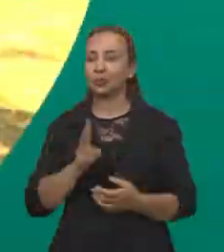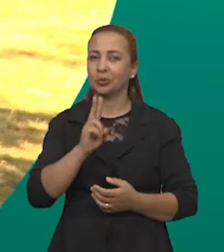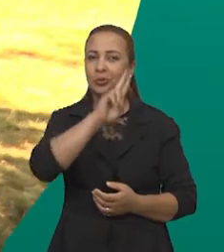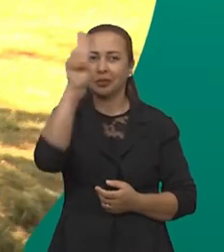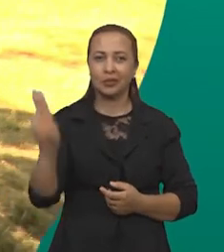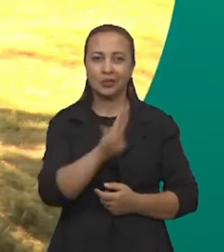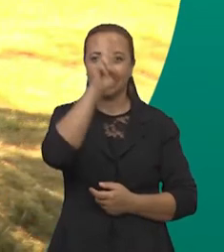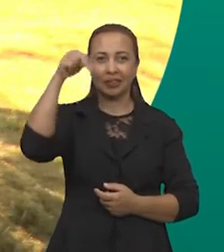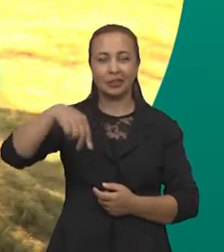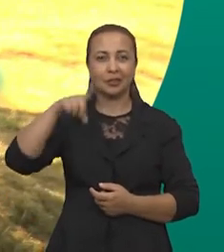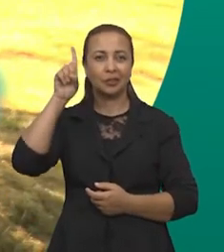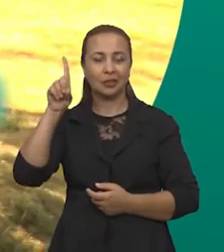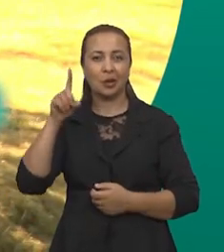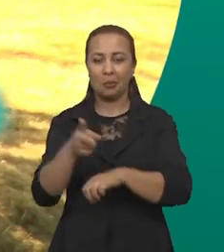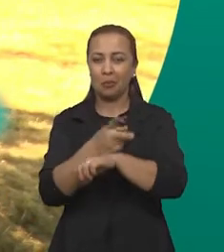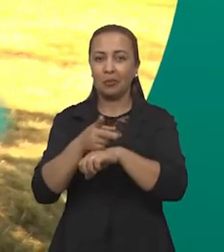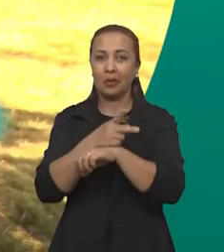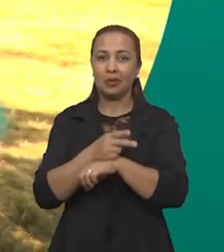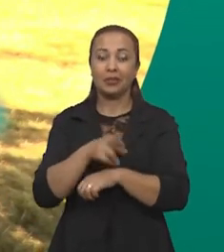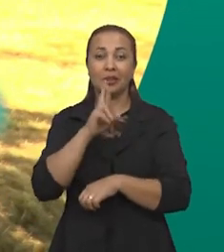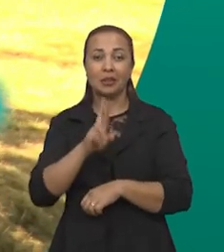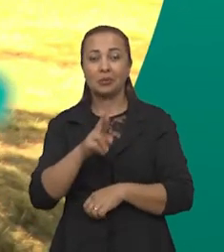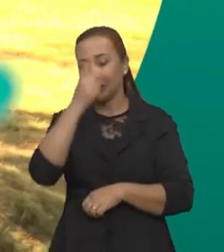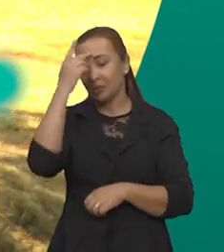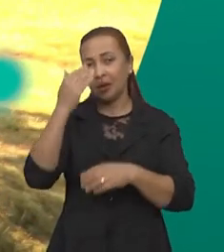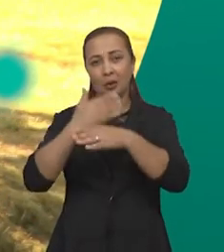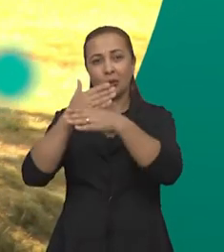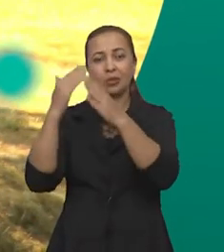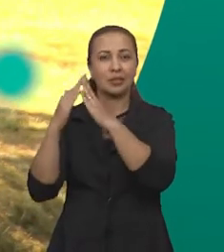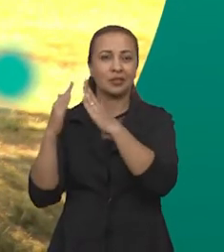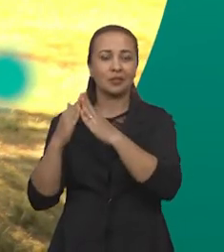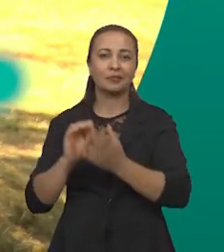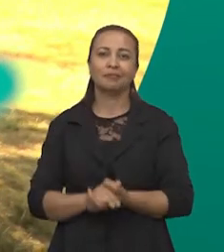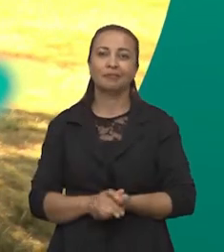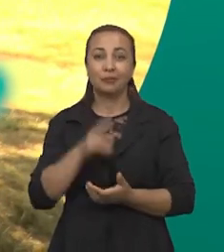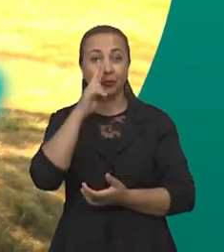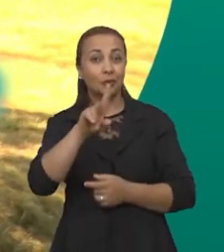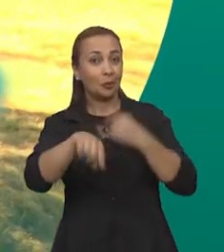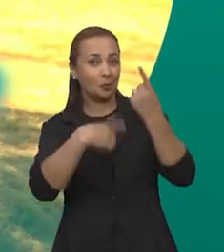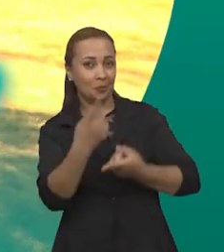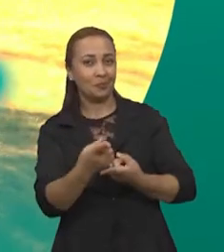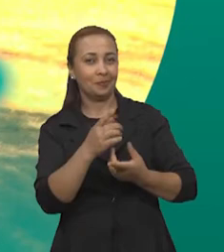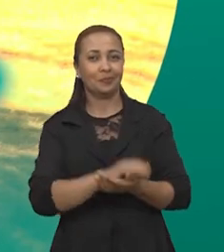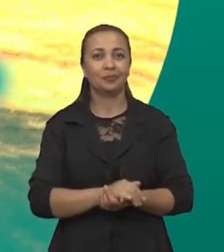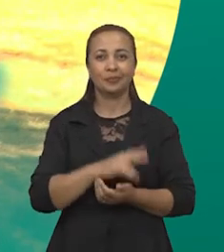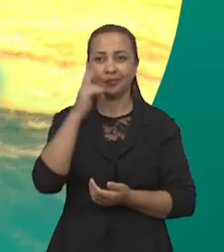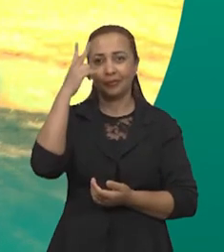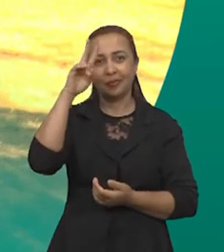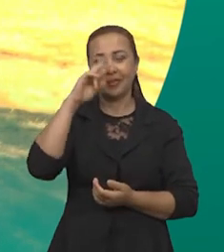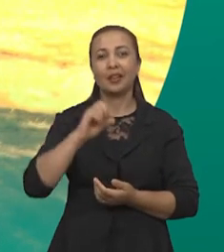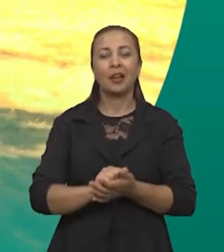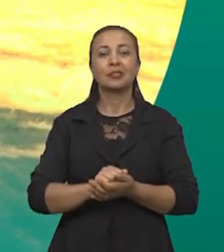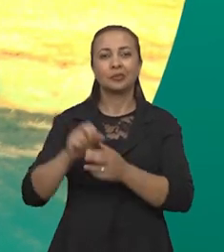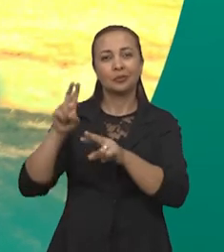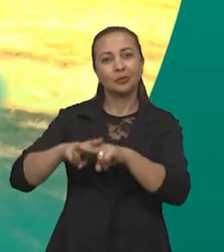E assim seguem as universidades nordestinas em busca de alternativas sustentáveis para a construção civil. E veja daqui a pouco,